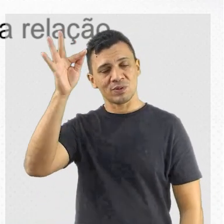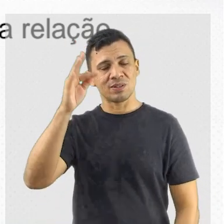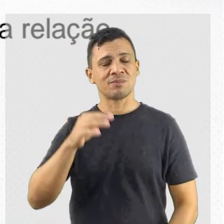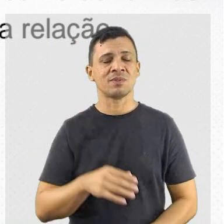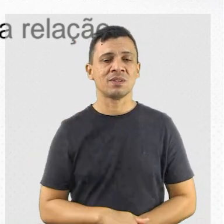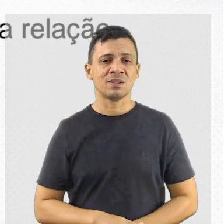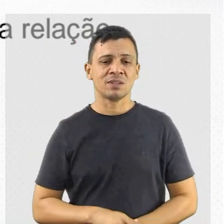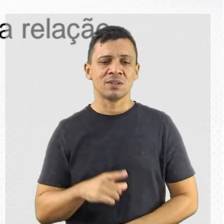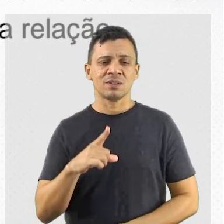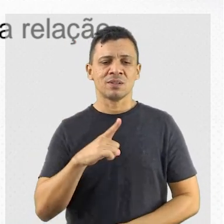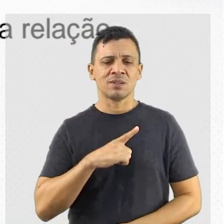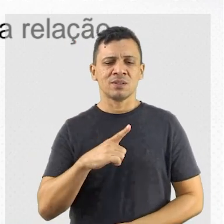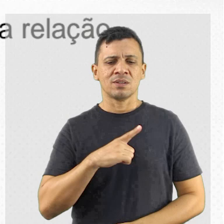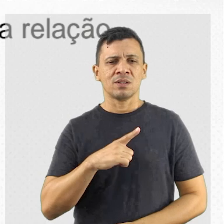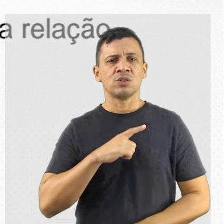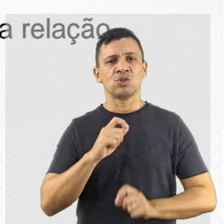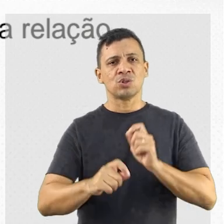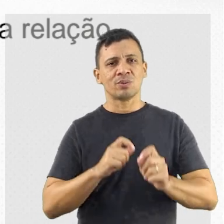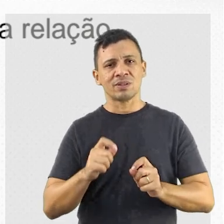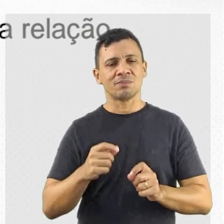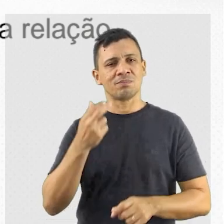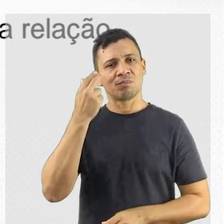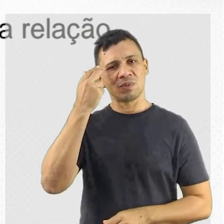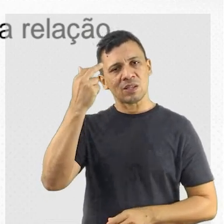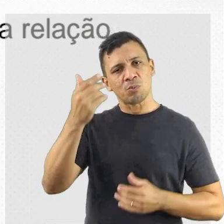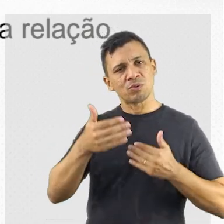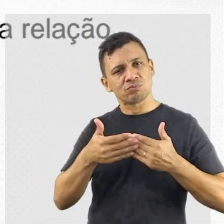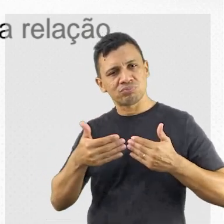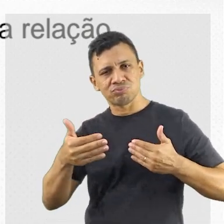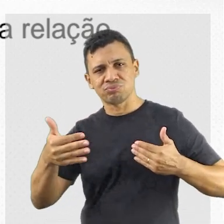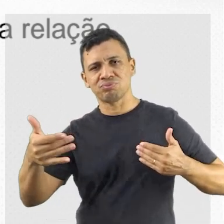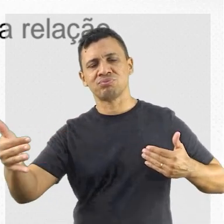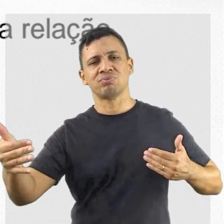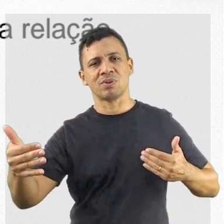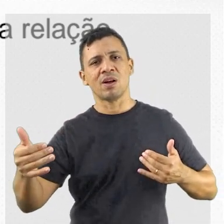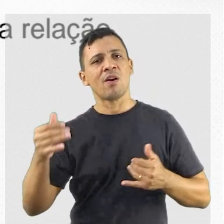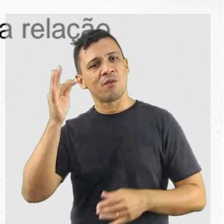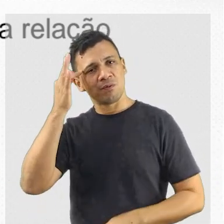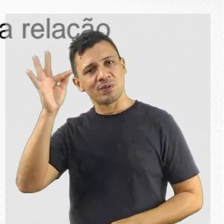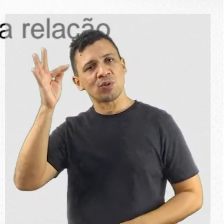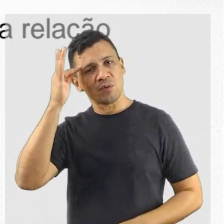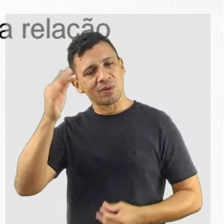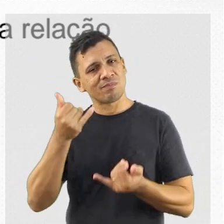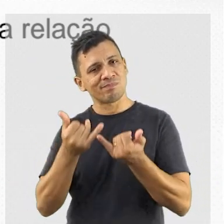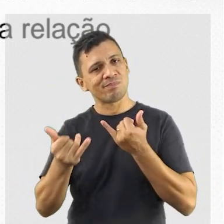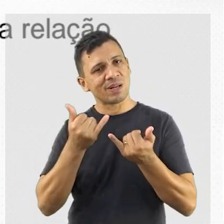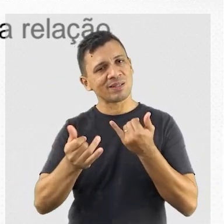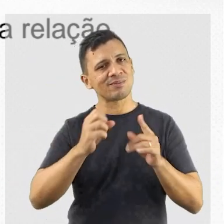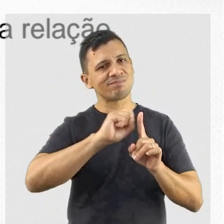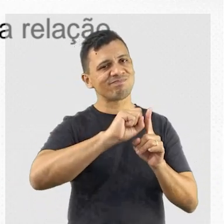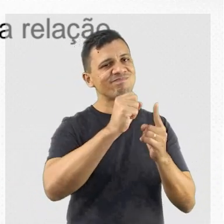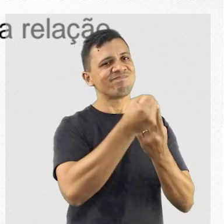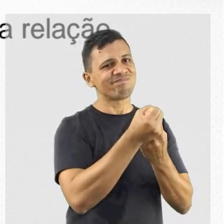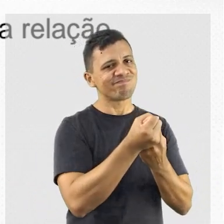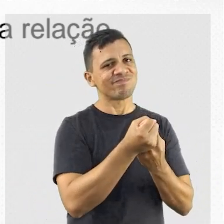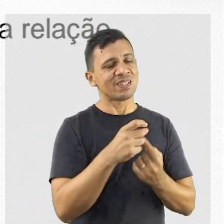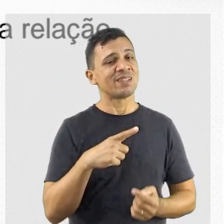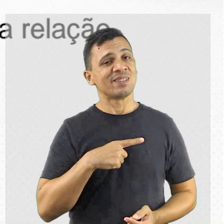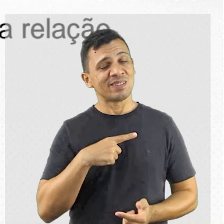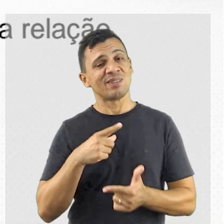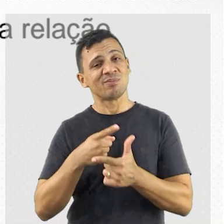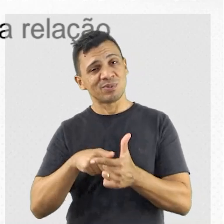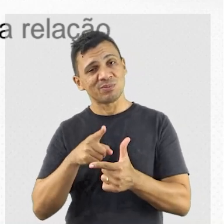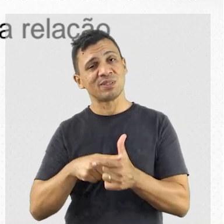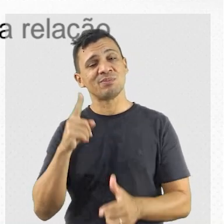isso que a gente chama da vida em sociedade. Aí ele vai identificar tanto a ação social, essas interações mais simples, como as relações